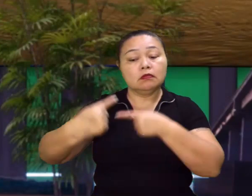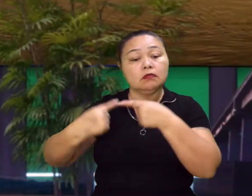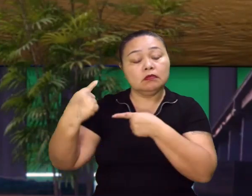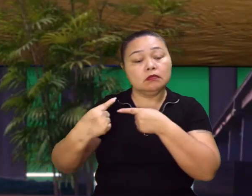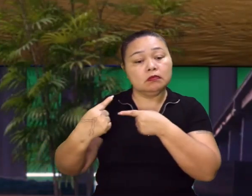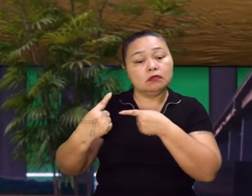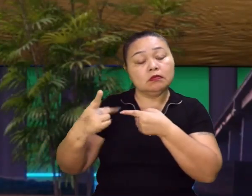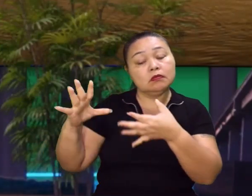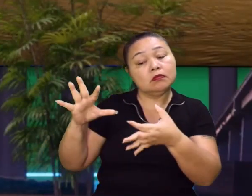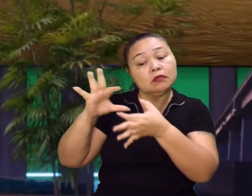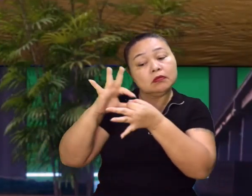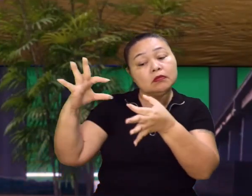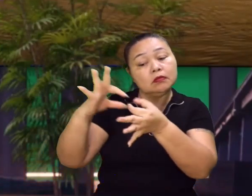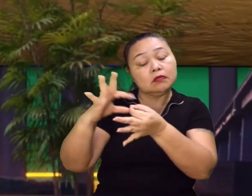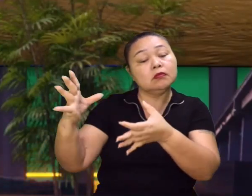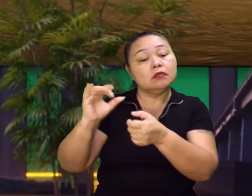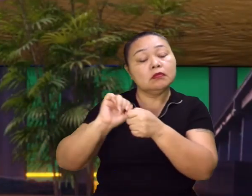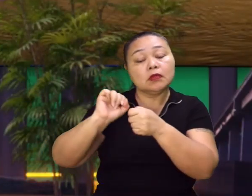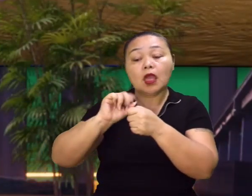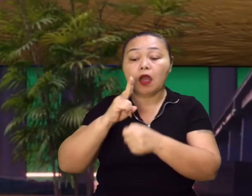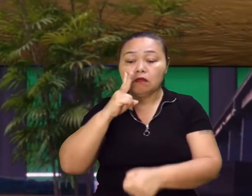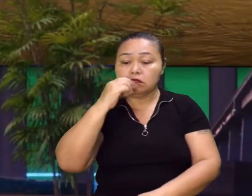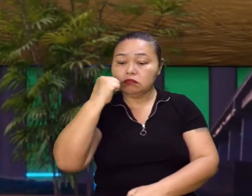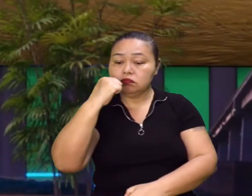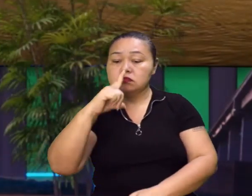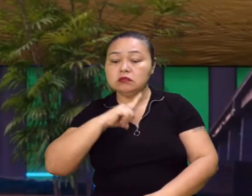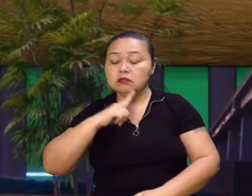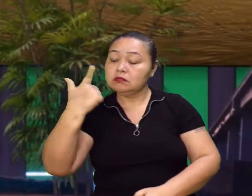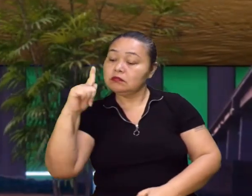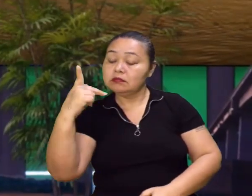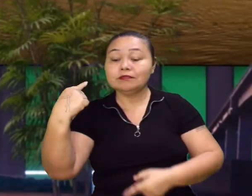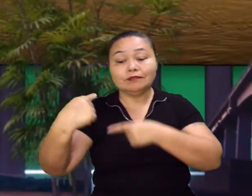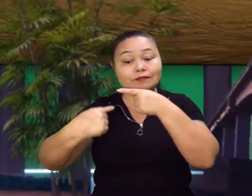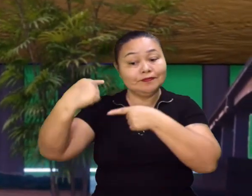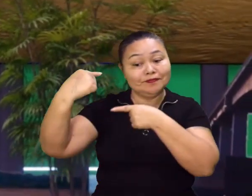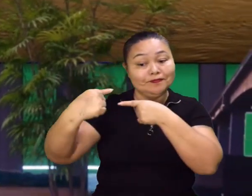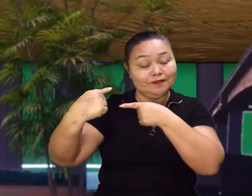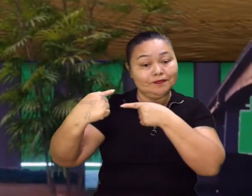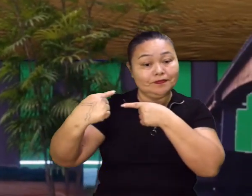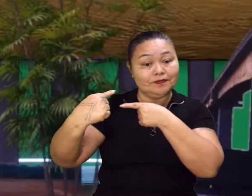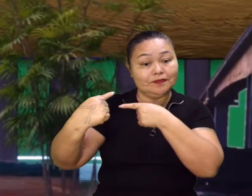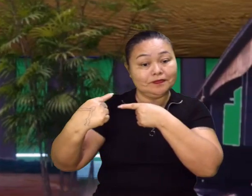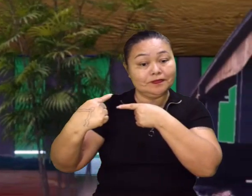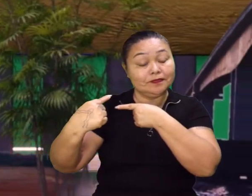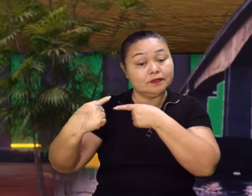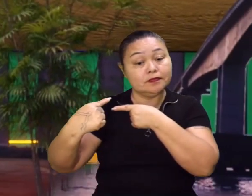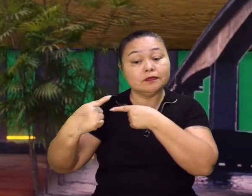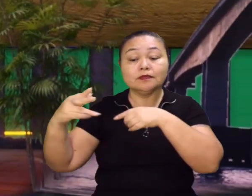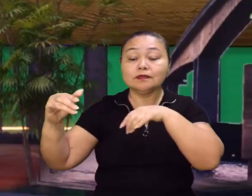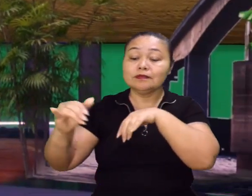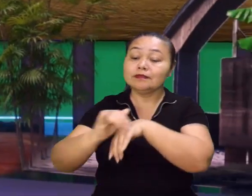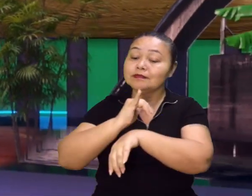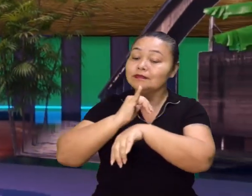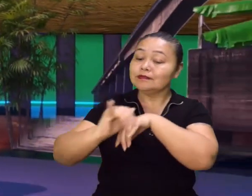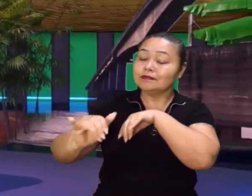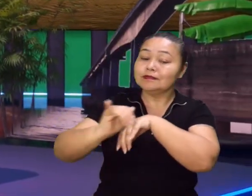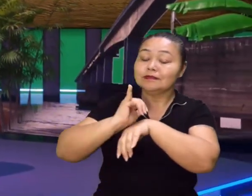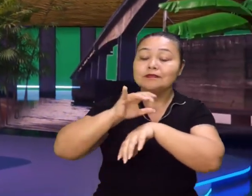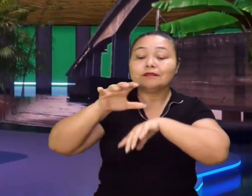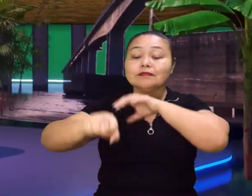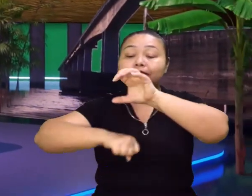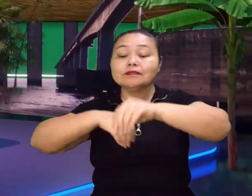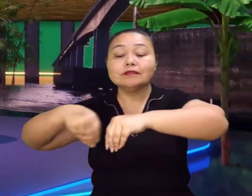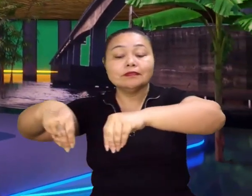geopolítica, está também muito relacionada ao poder, à Com geopolítica, né? Exatamente. Esse poder estratégico sobre o domínio